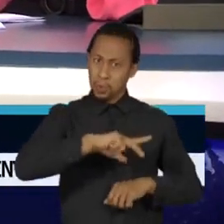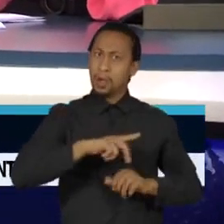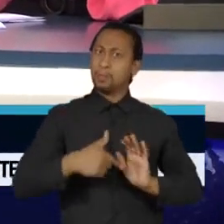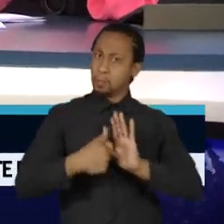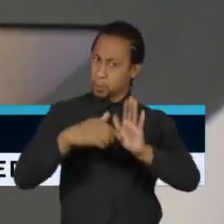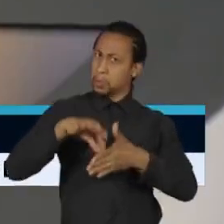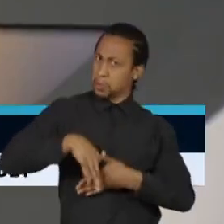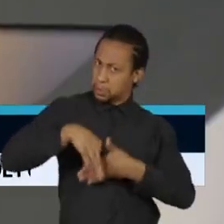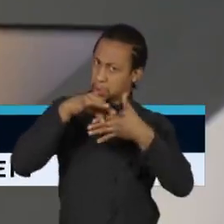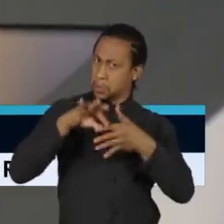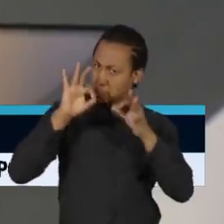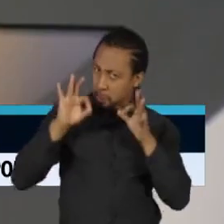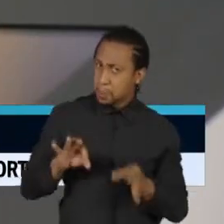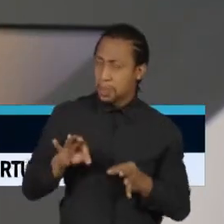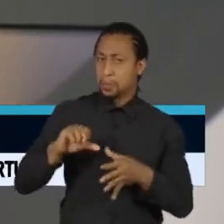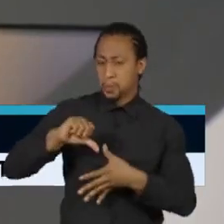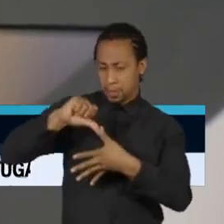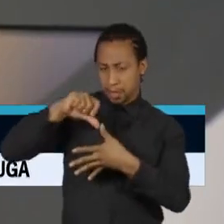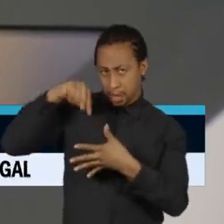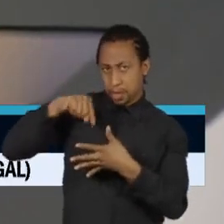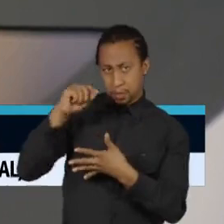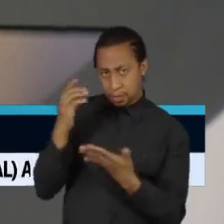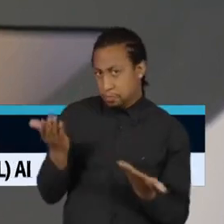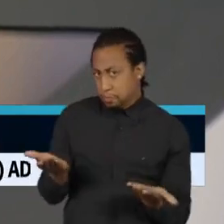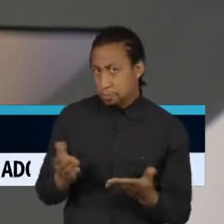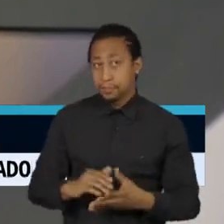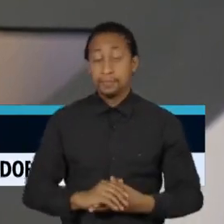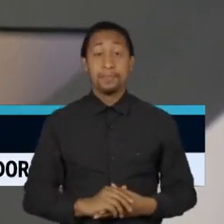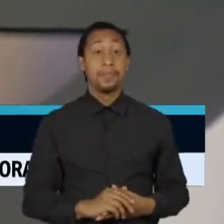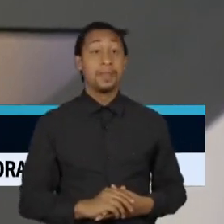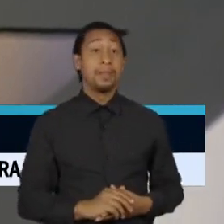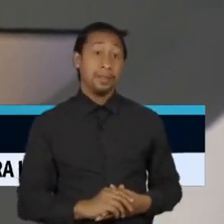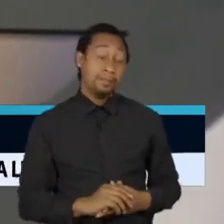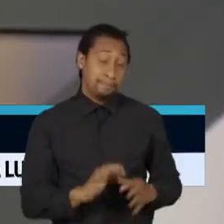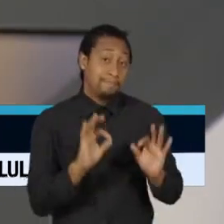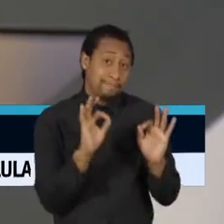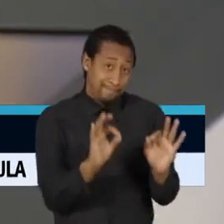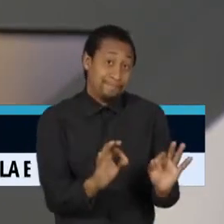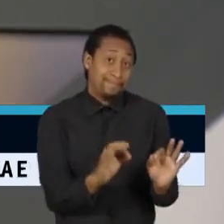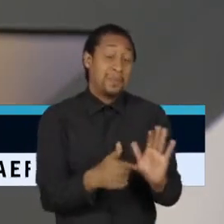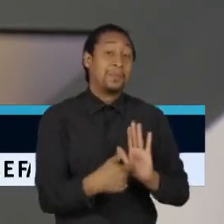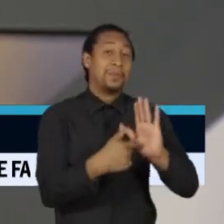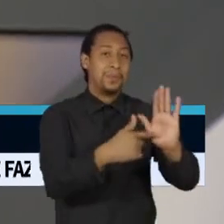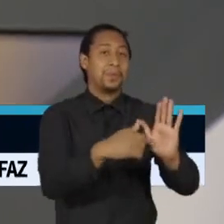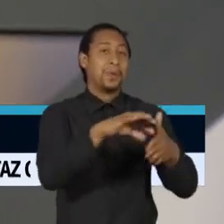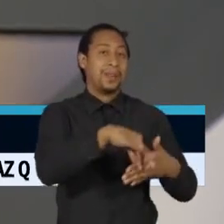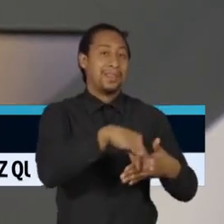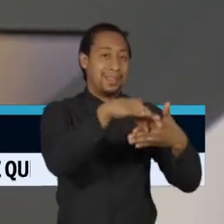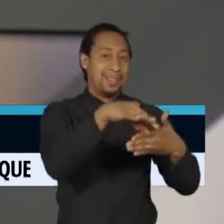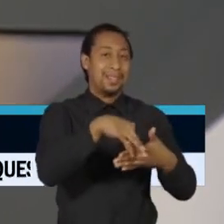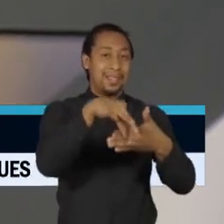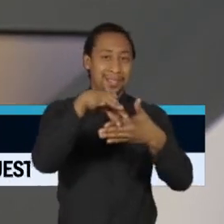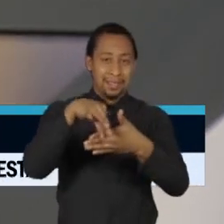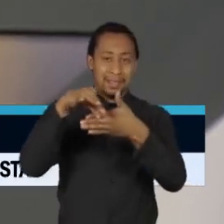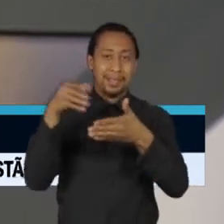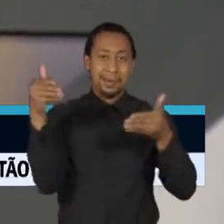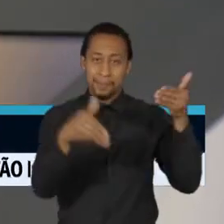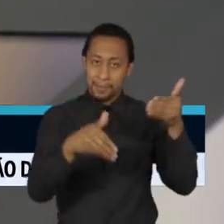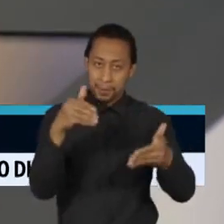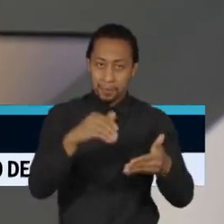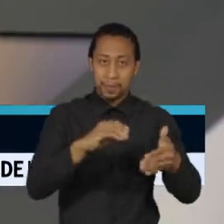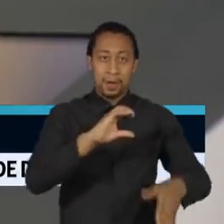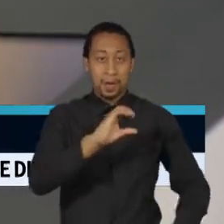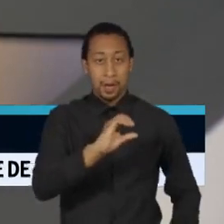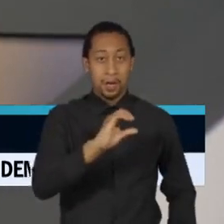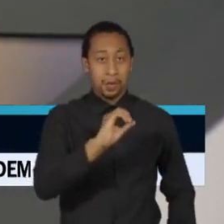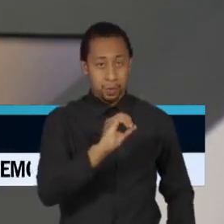global? Certamente, eu acho que, e já ficou demonstrado com a reação das lideranças na própria COP, né? Não só em relação a ele, mas em relação a